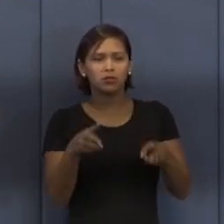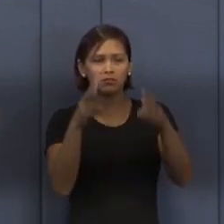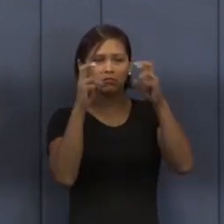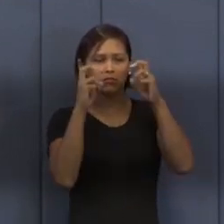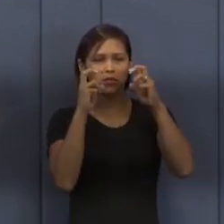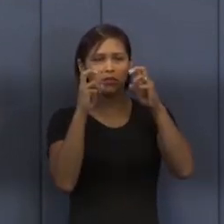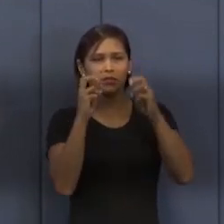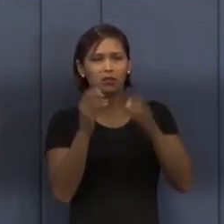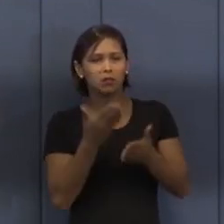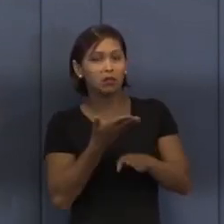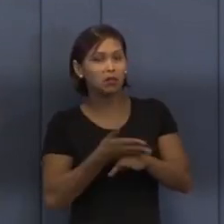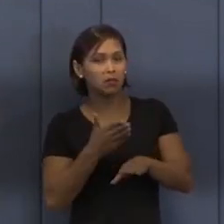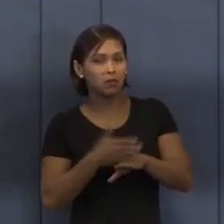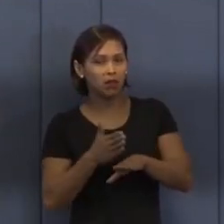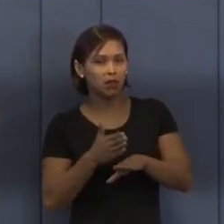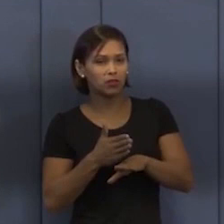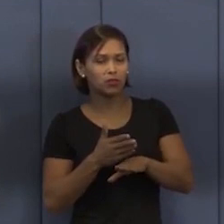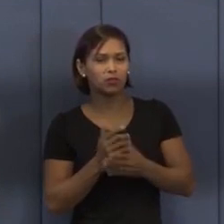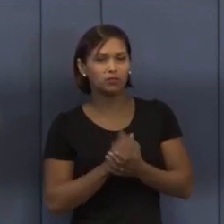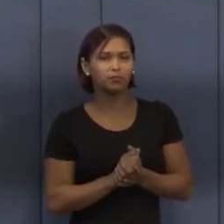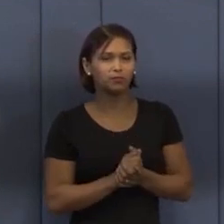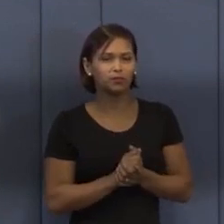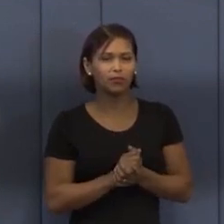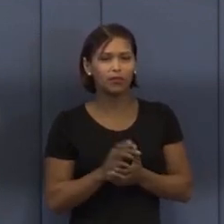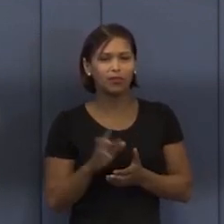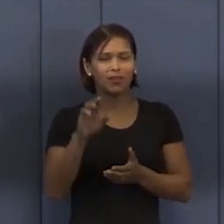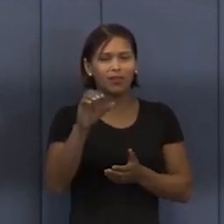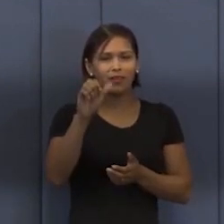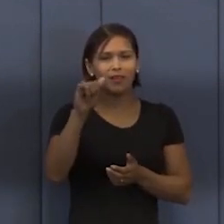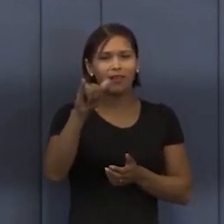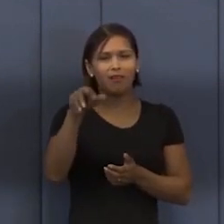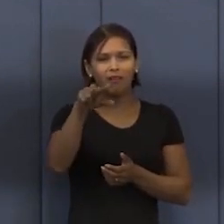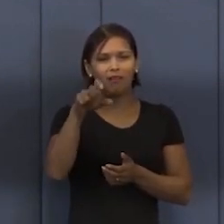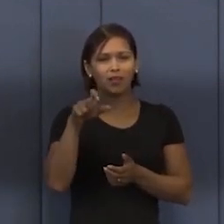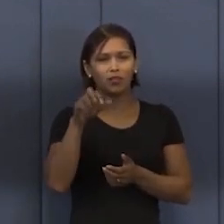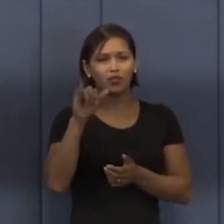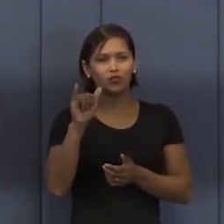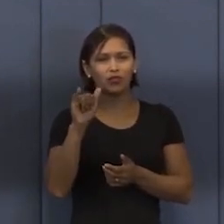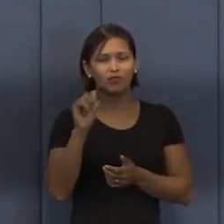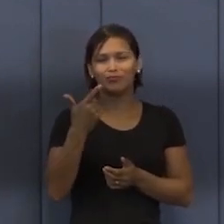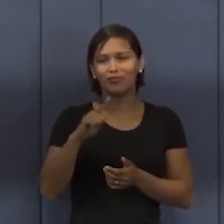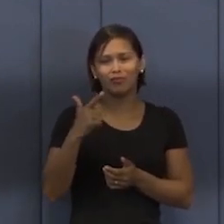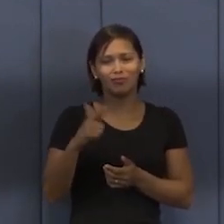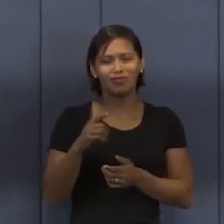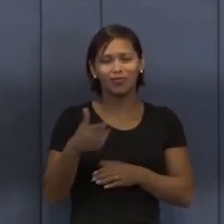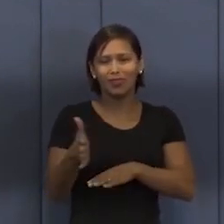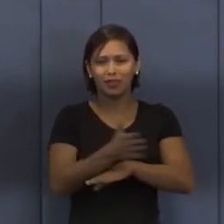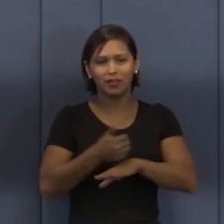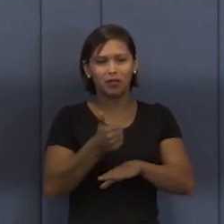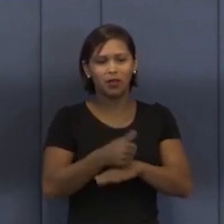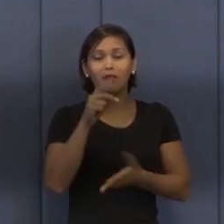vocês conseguem identificar na prática no Reich. O Reich, ele não tem nada